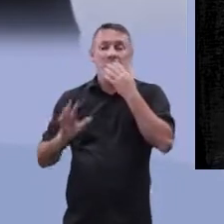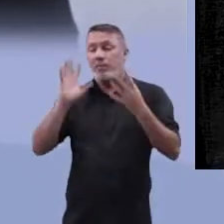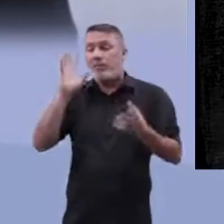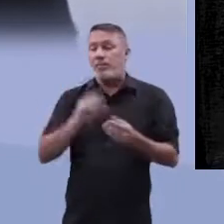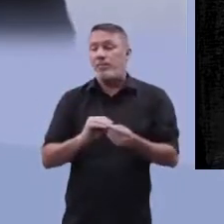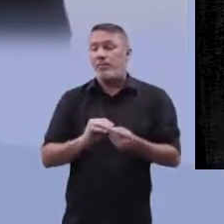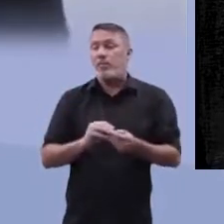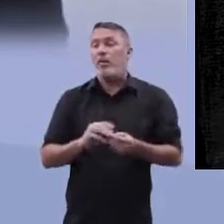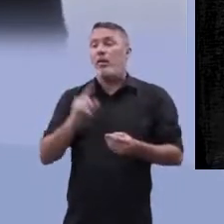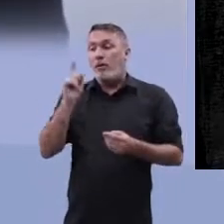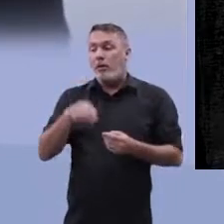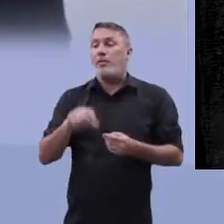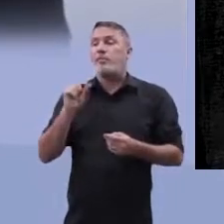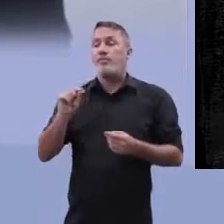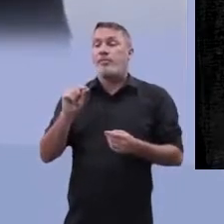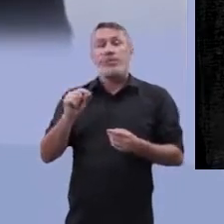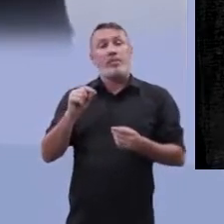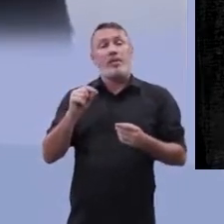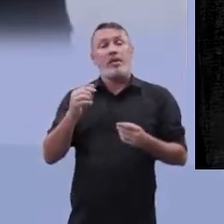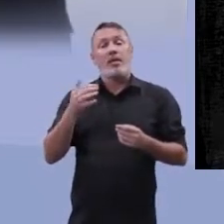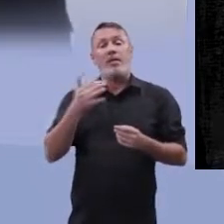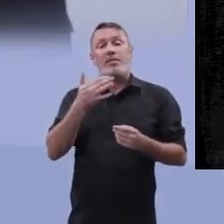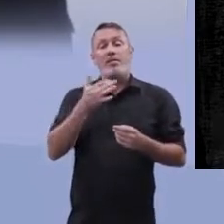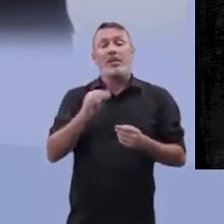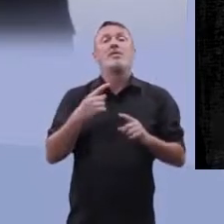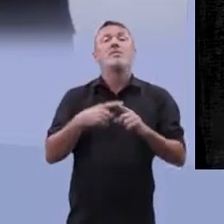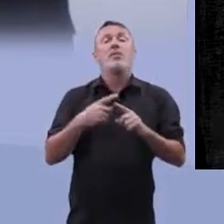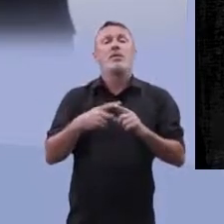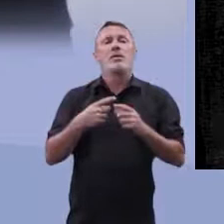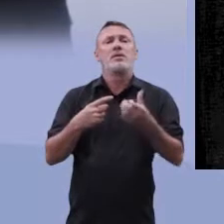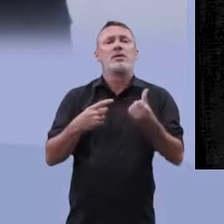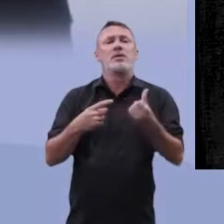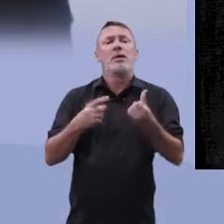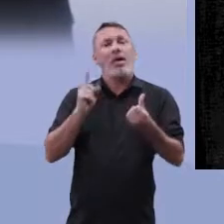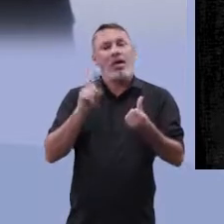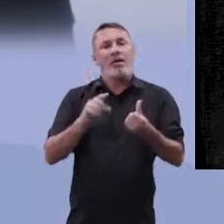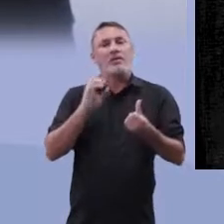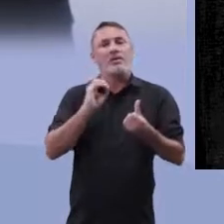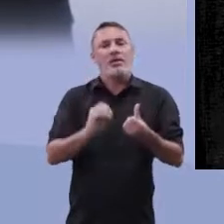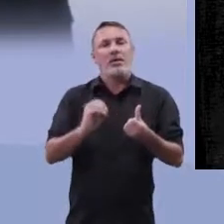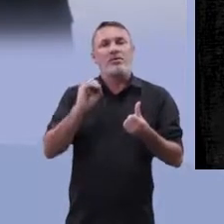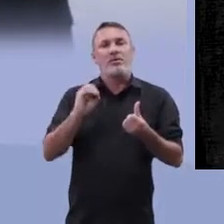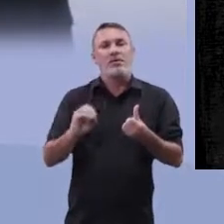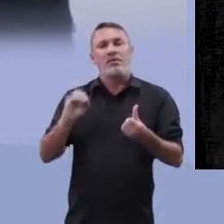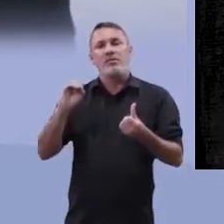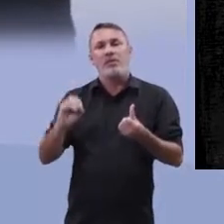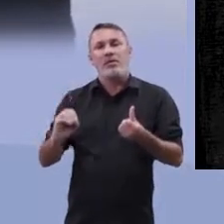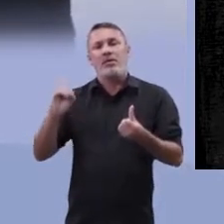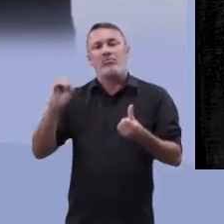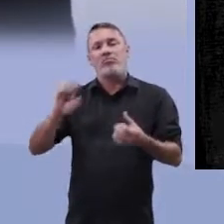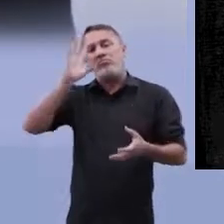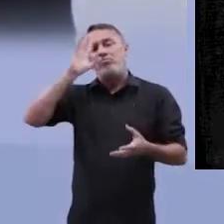O que vai dar os 6 zeros do 1 milhão. Pegou a visão, meu hacker?